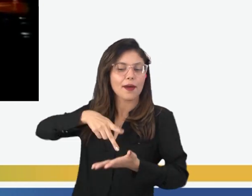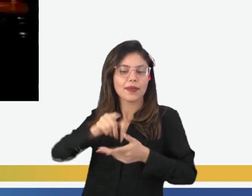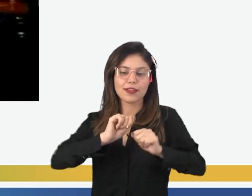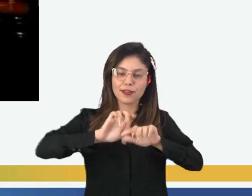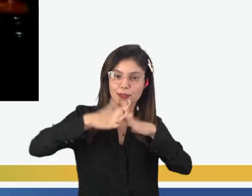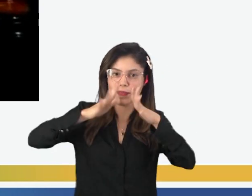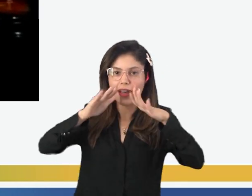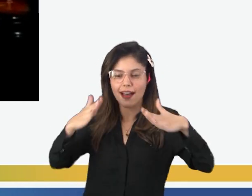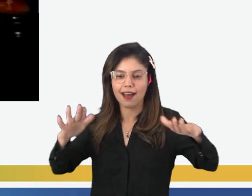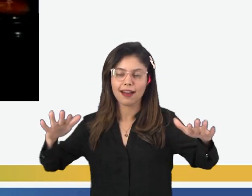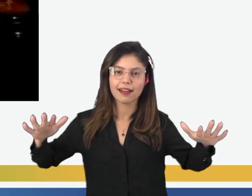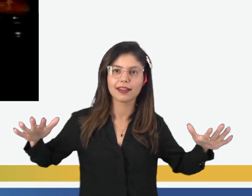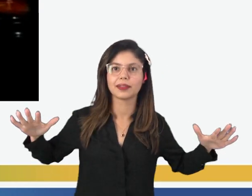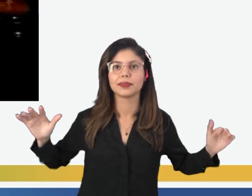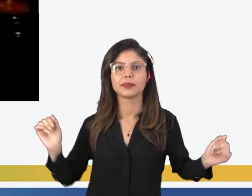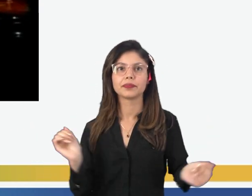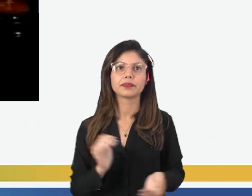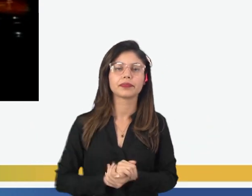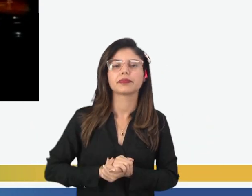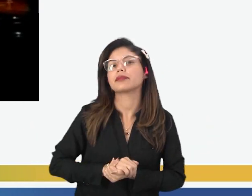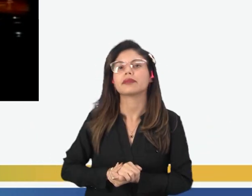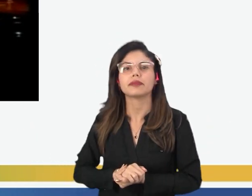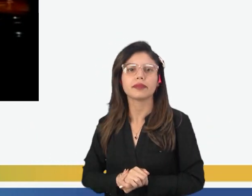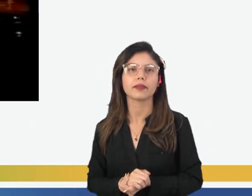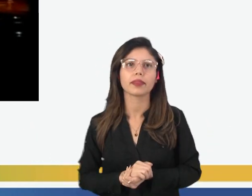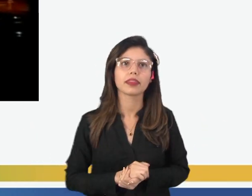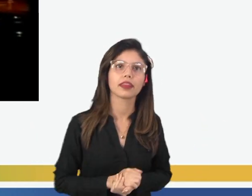balanço caminho do